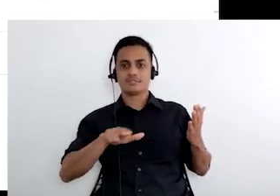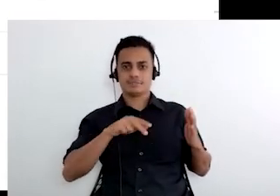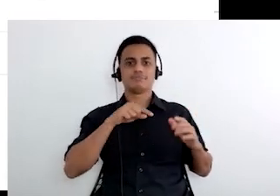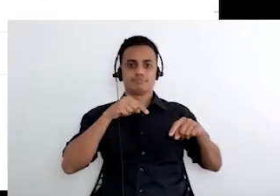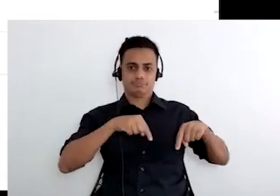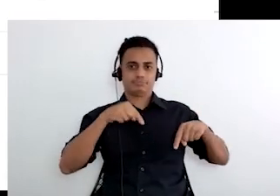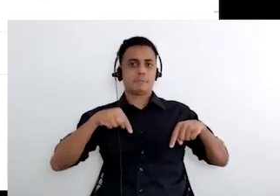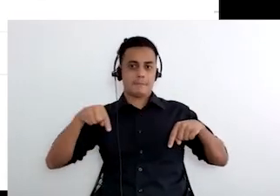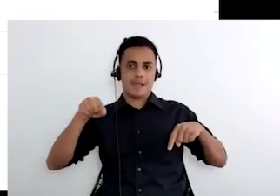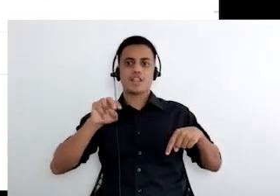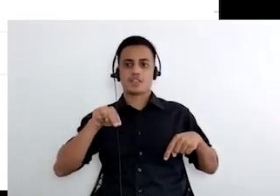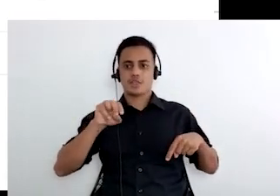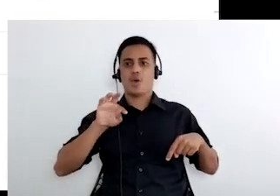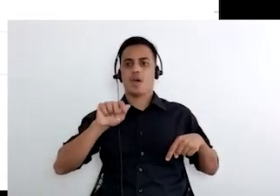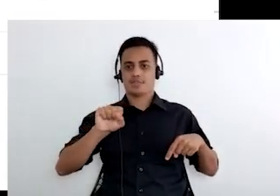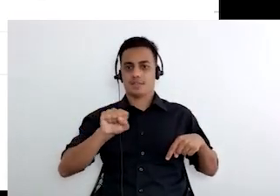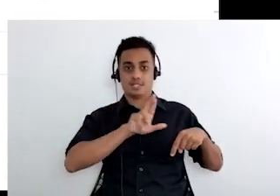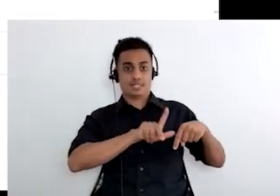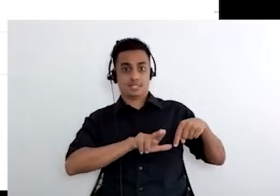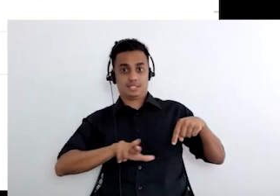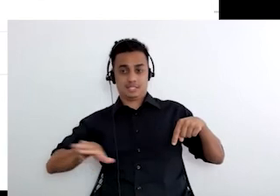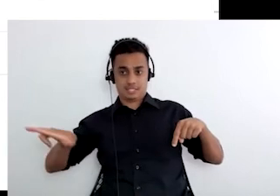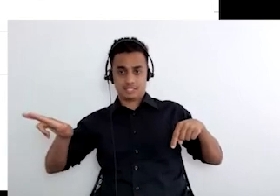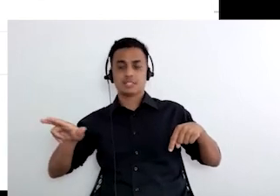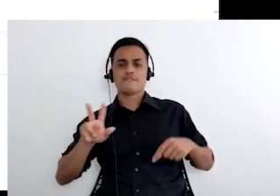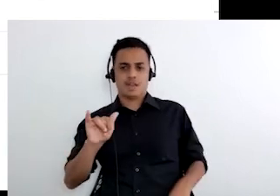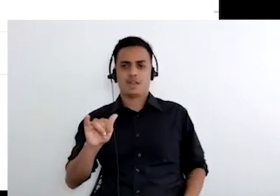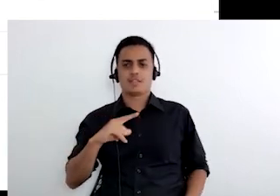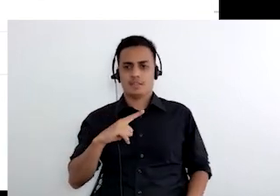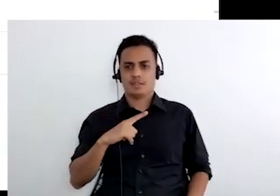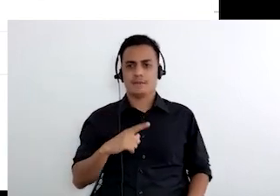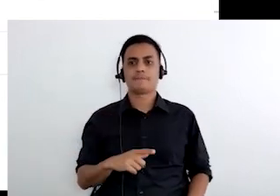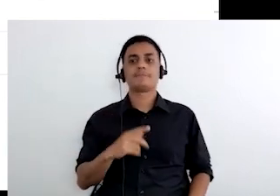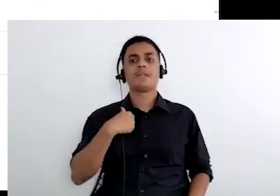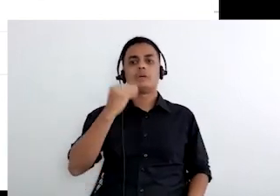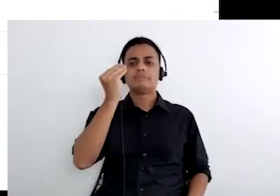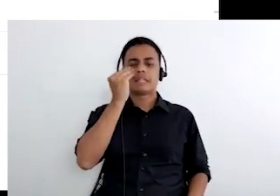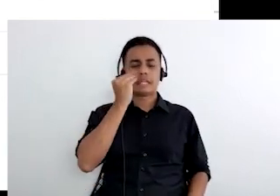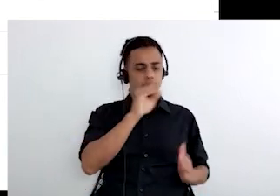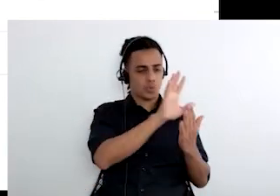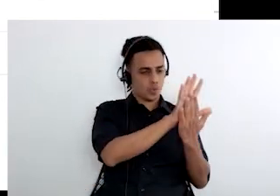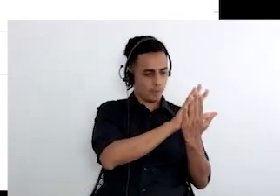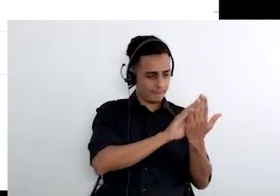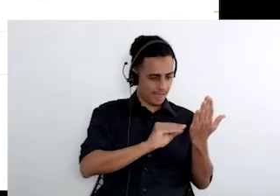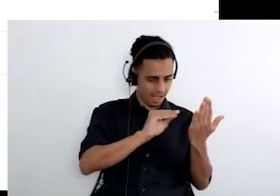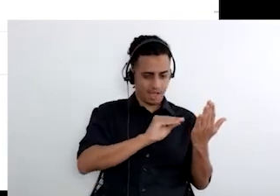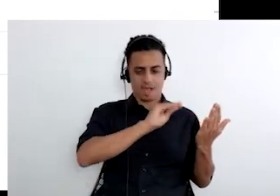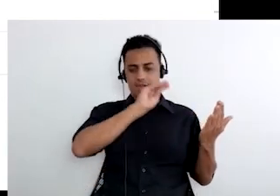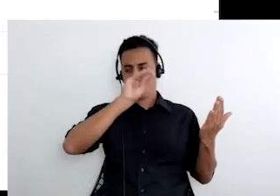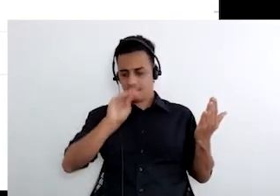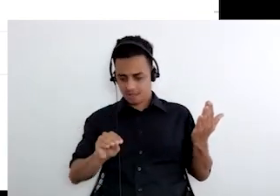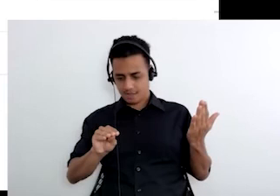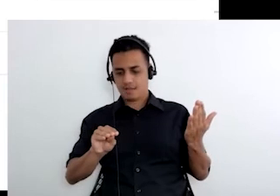duplicar, vou espelhar, né? Vou criar uma cópia, inverter e anexar esse array